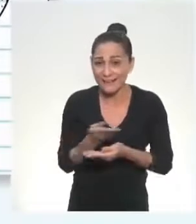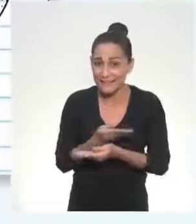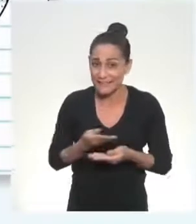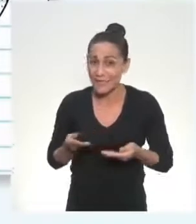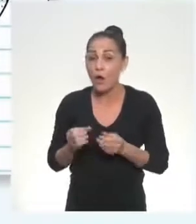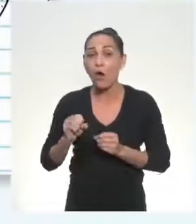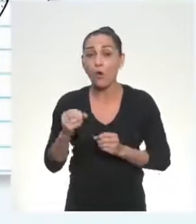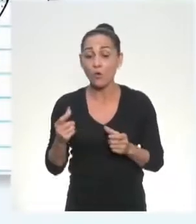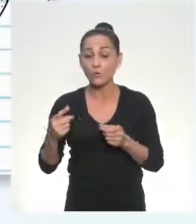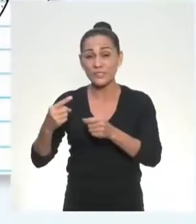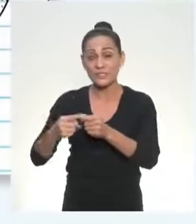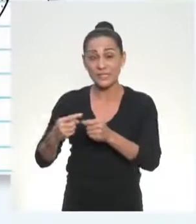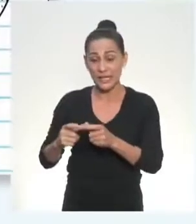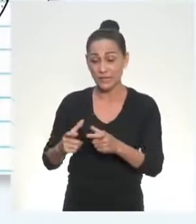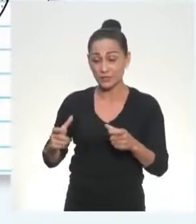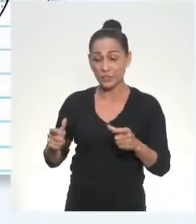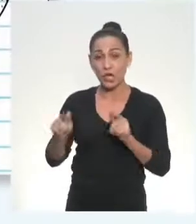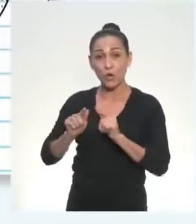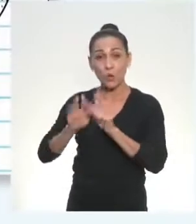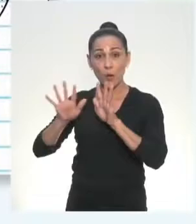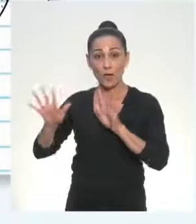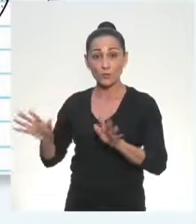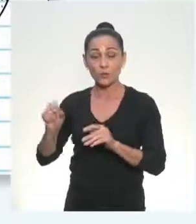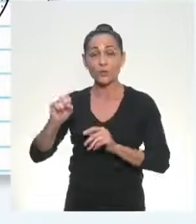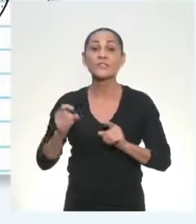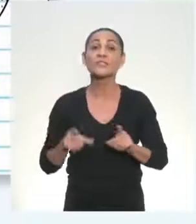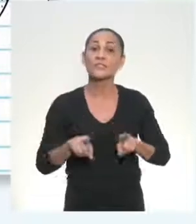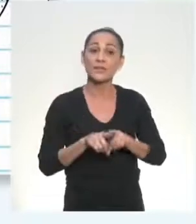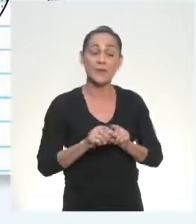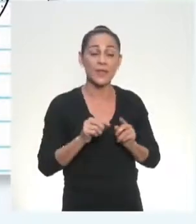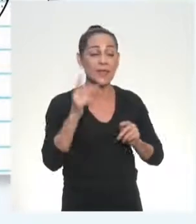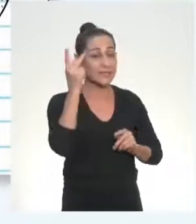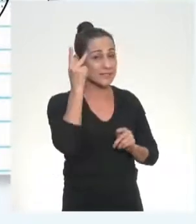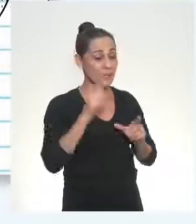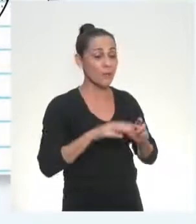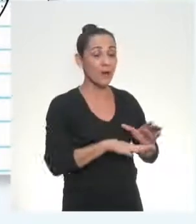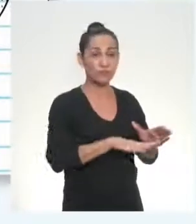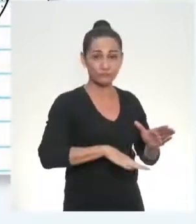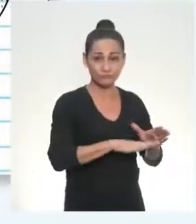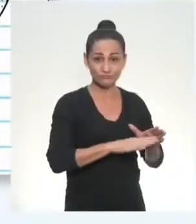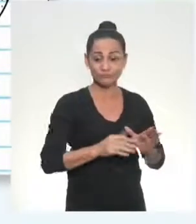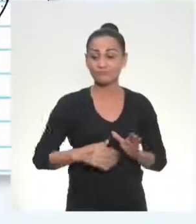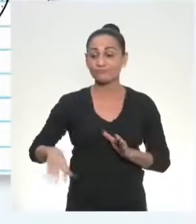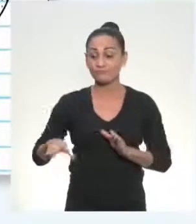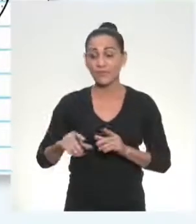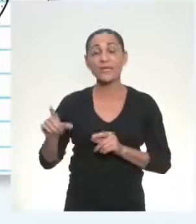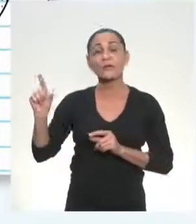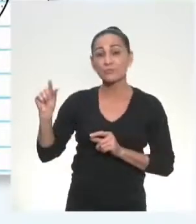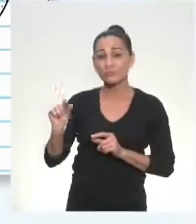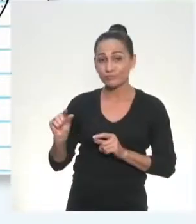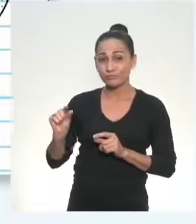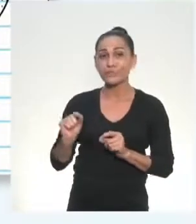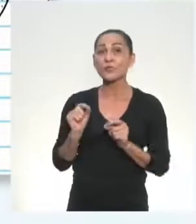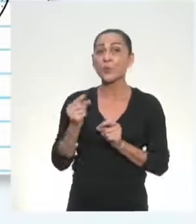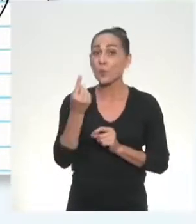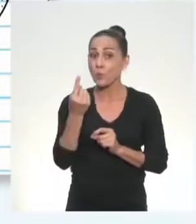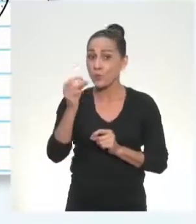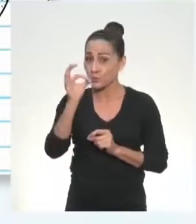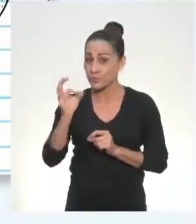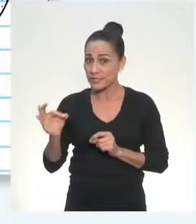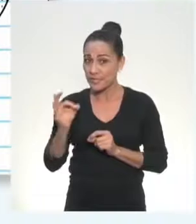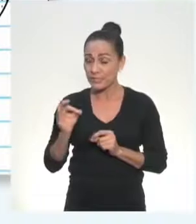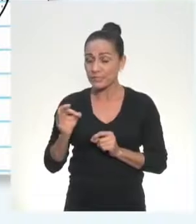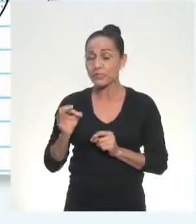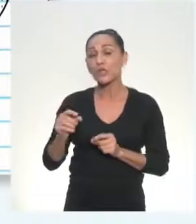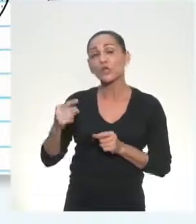muito populosas, como Guarulhos e São Paulo, o método anterior pode levar a índices baixos. Basta pensar que 1% de uma cidade